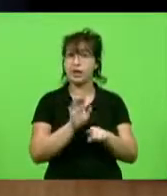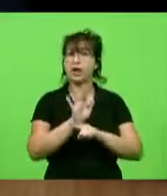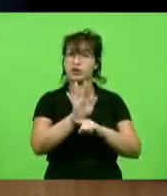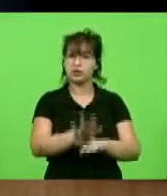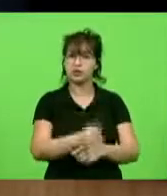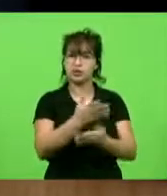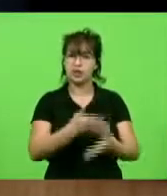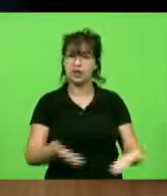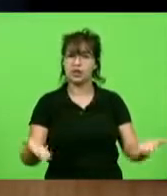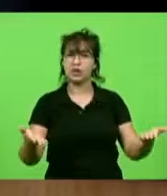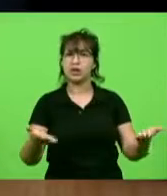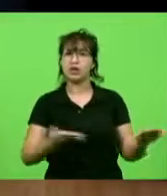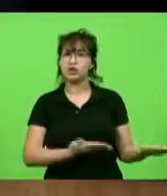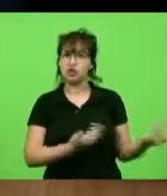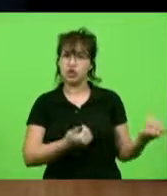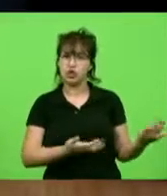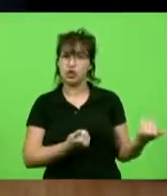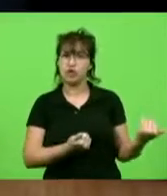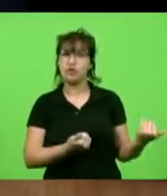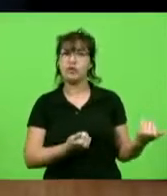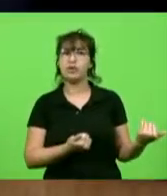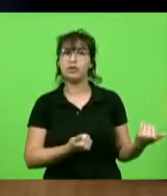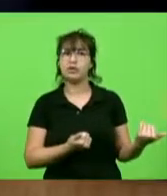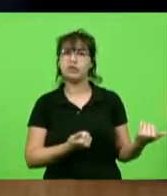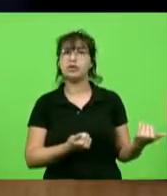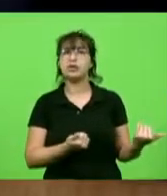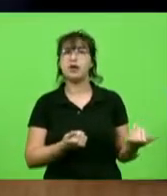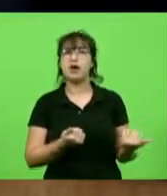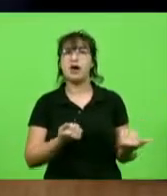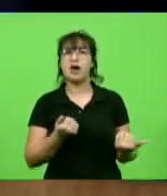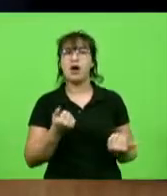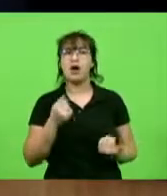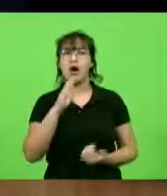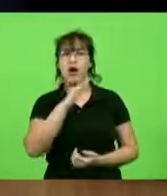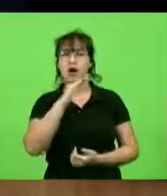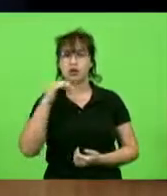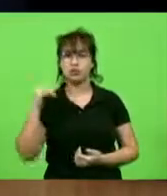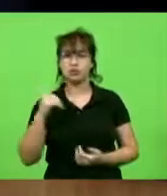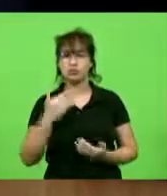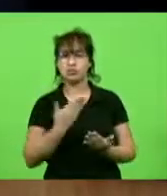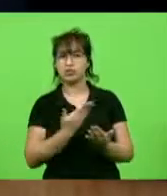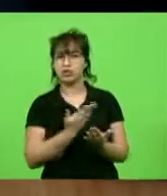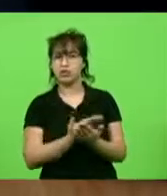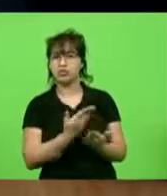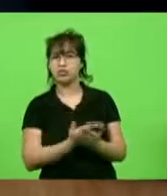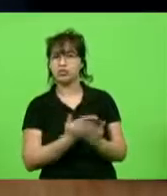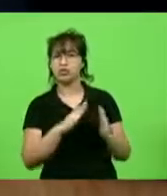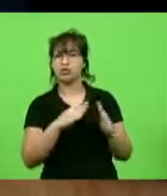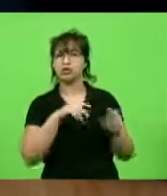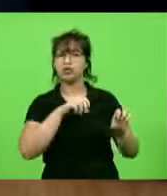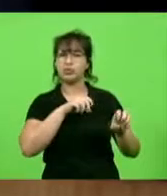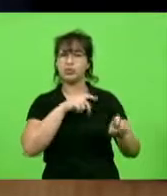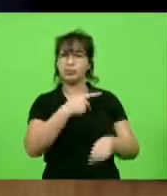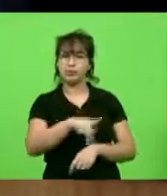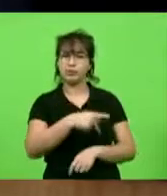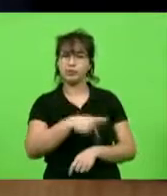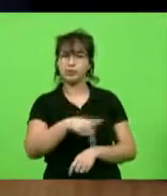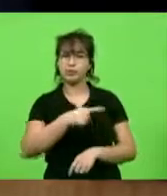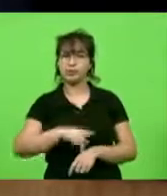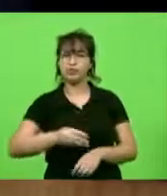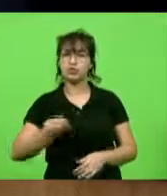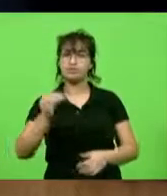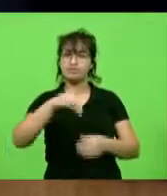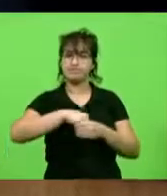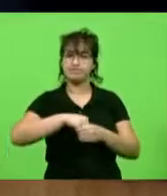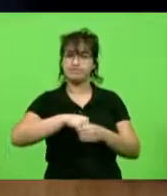adolescentes, jovens, adultos, estudantes e professores que compõem a comunidade